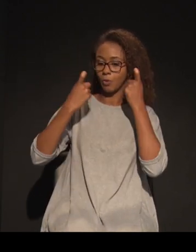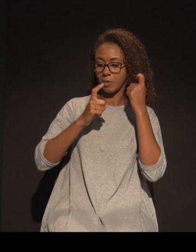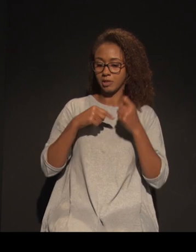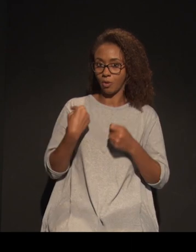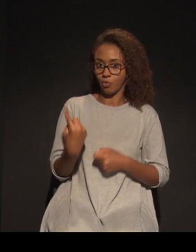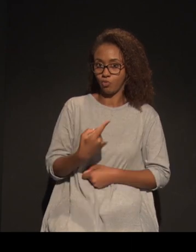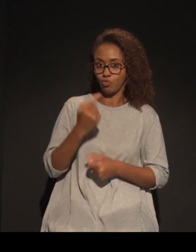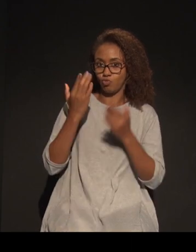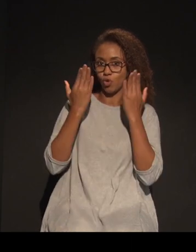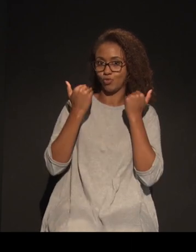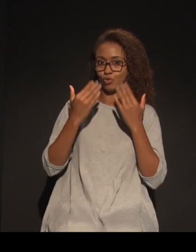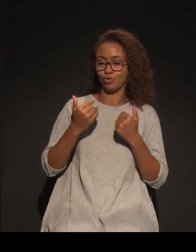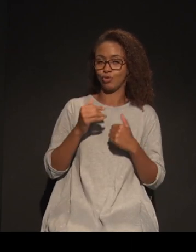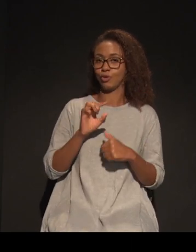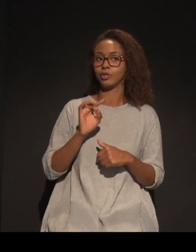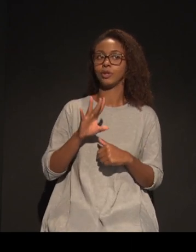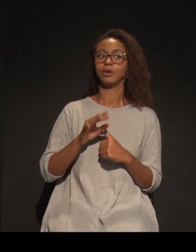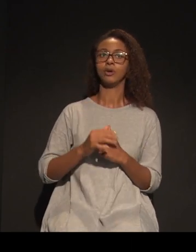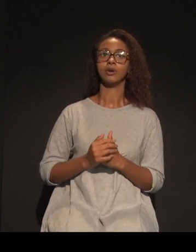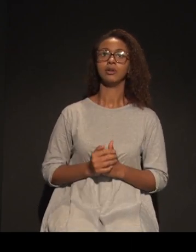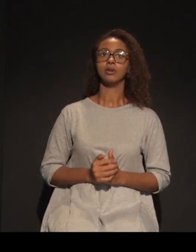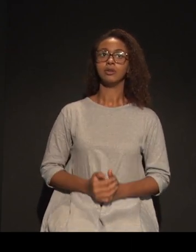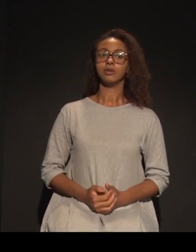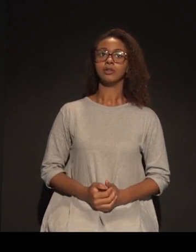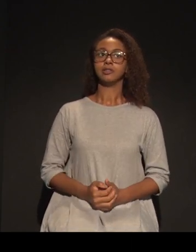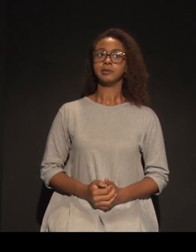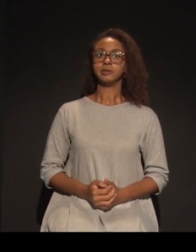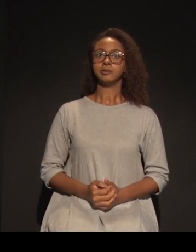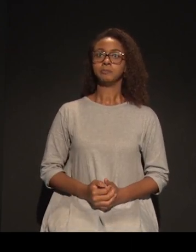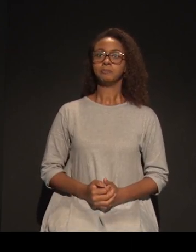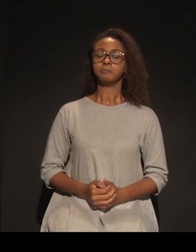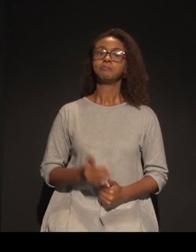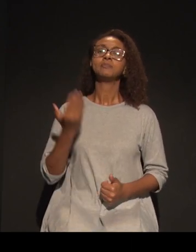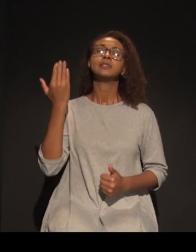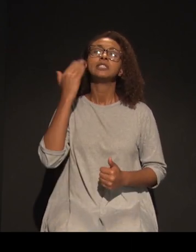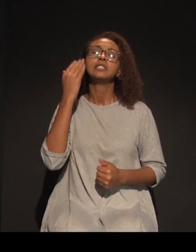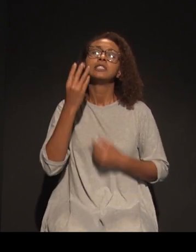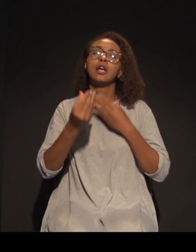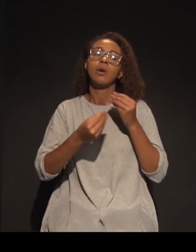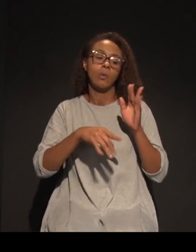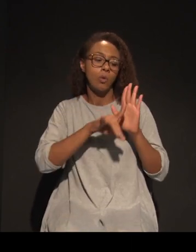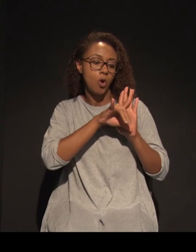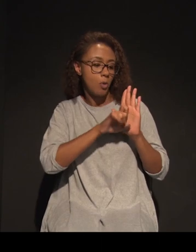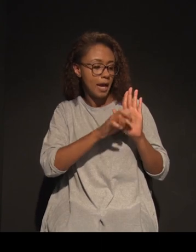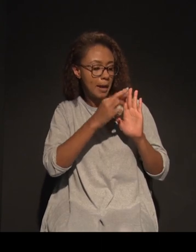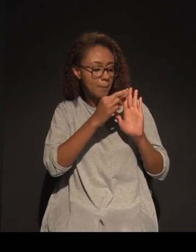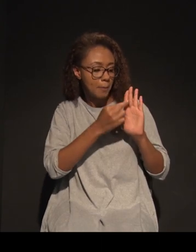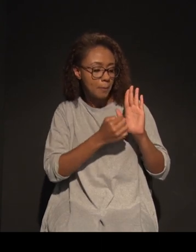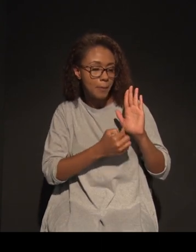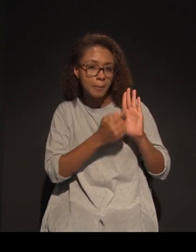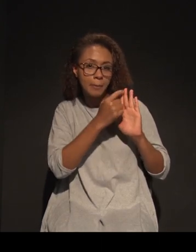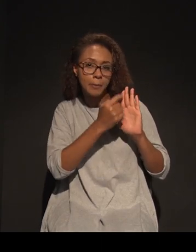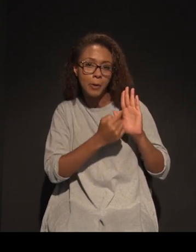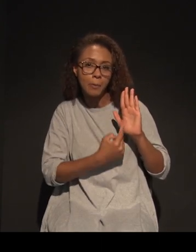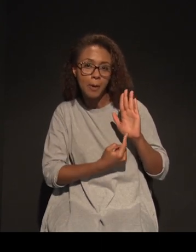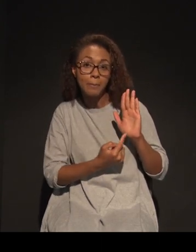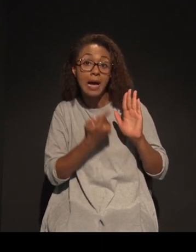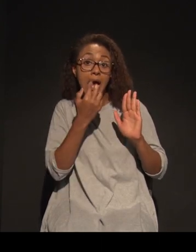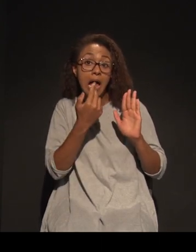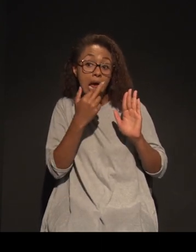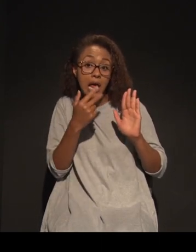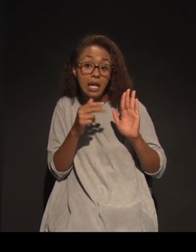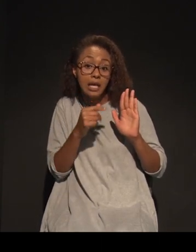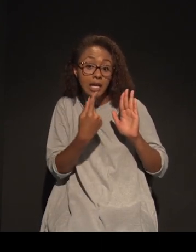entenderem talvez a as questões legais a partida só das suas próprias línguas